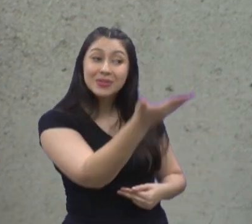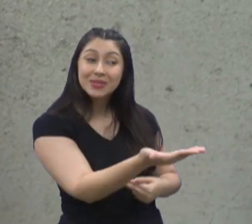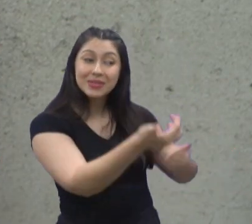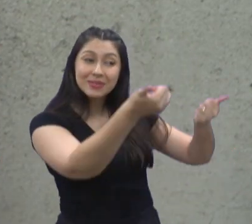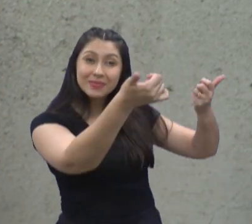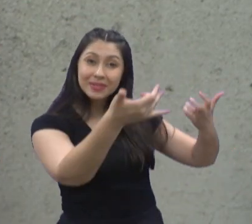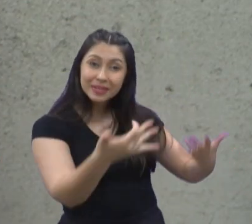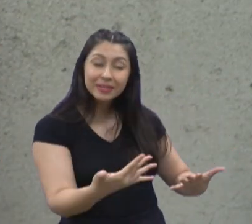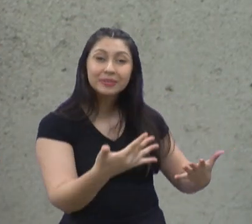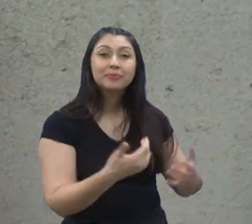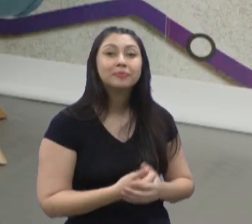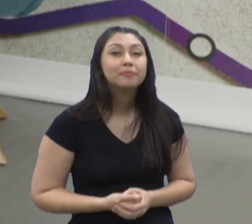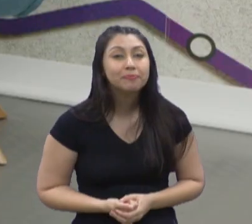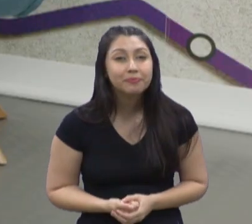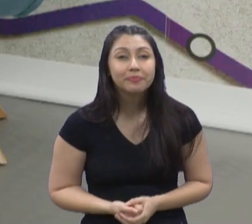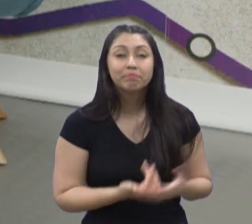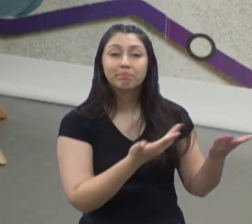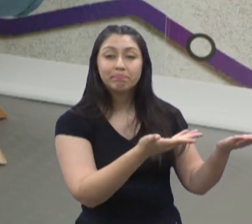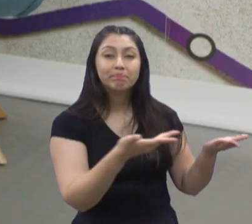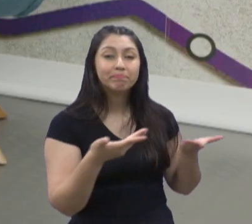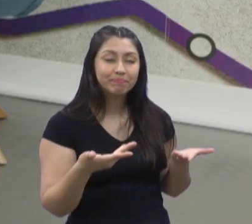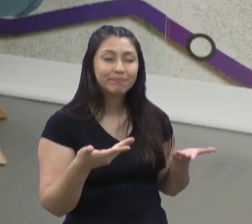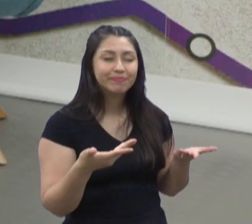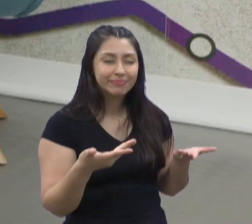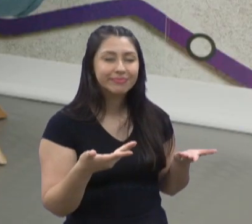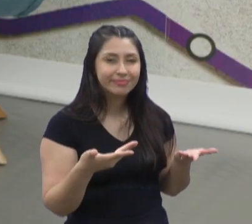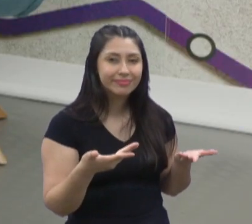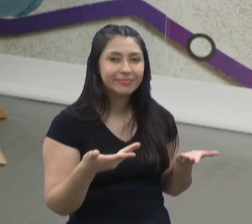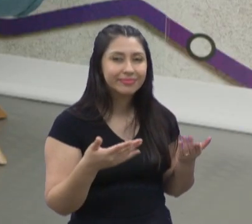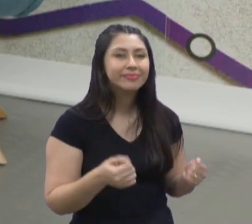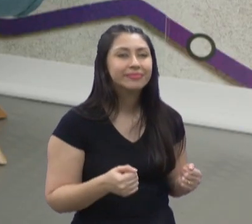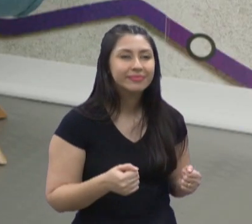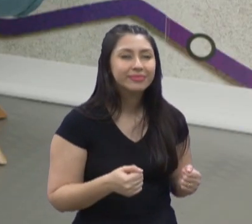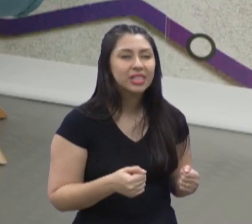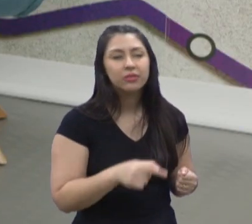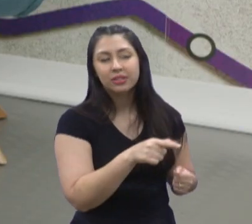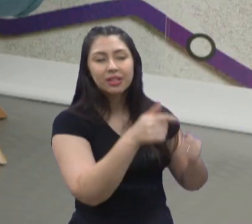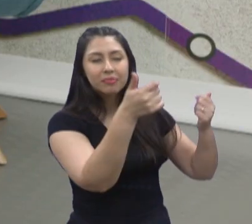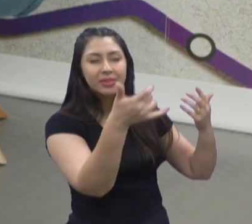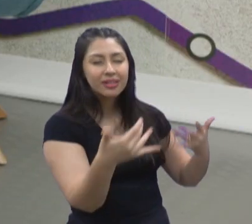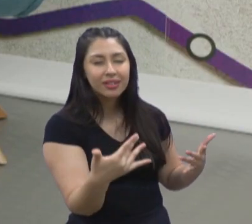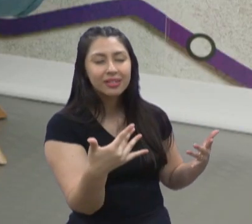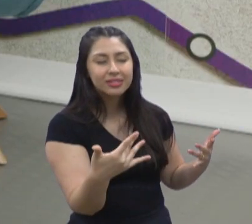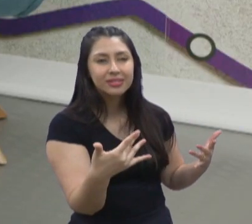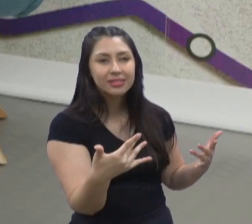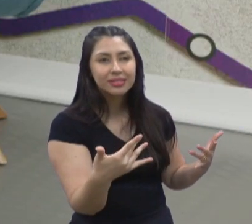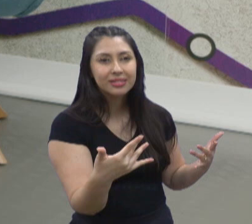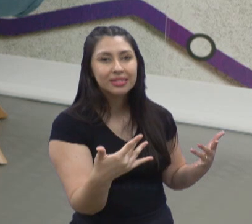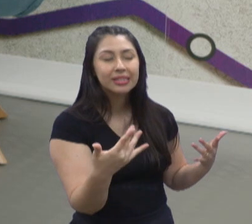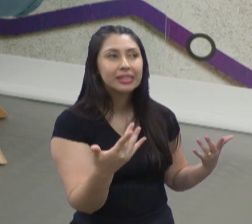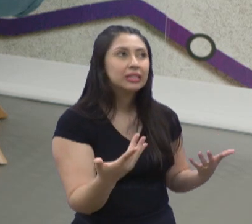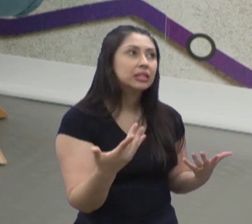agora, Jesus Pereira, que é o nosso convidado de hoje aqui do programa, que é mentor de vendas. Você estava comentando aqui nos bastidores, então, né, Jesus, que